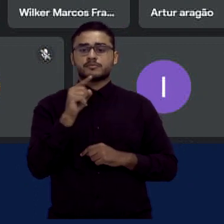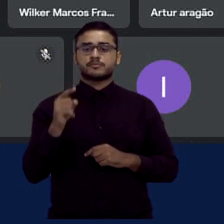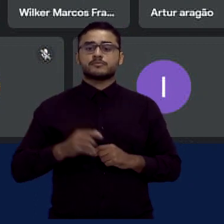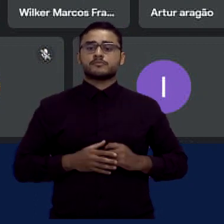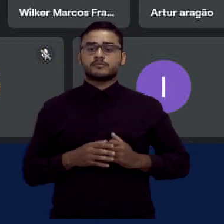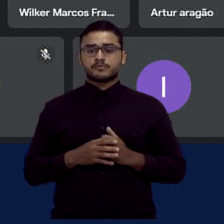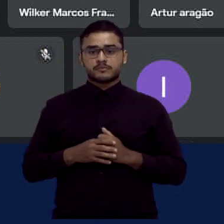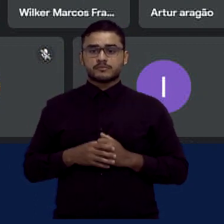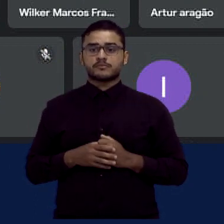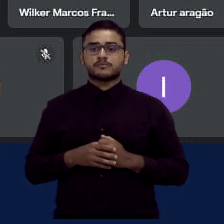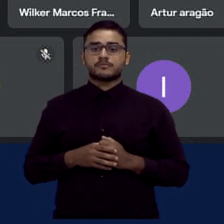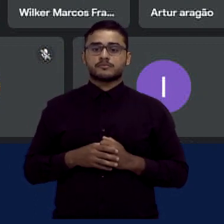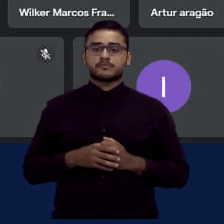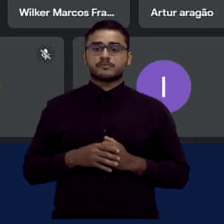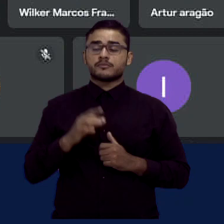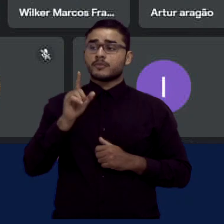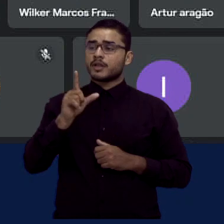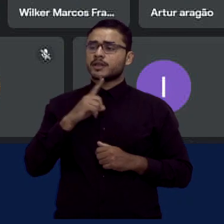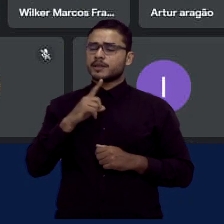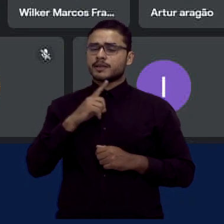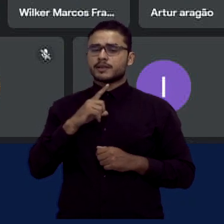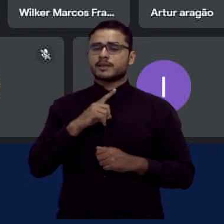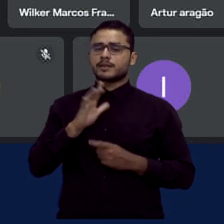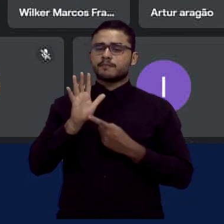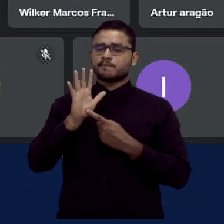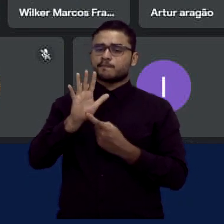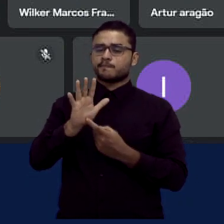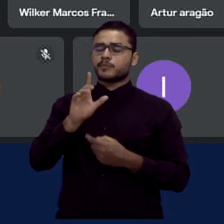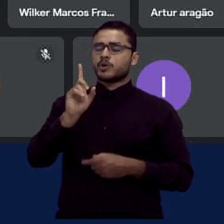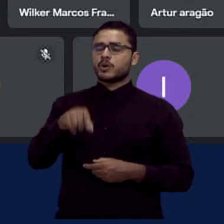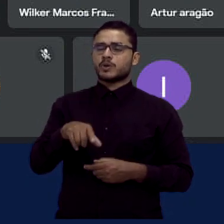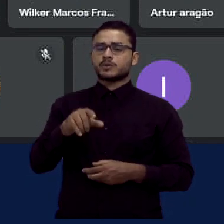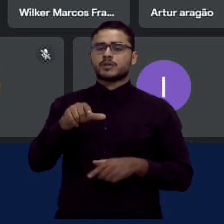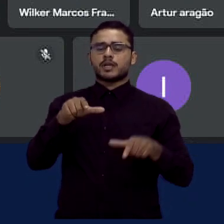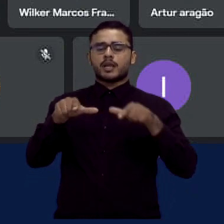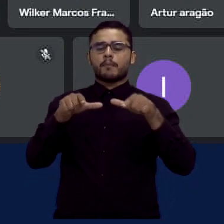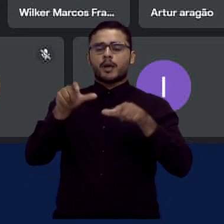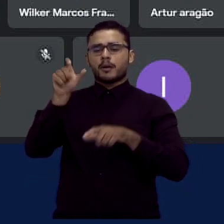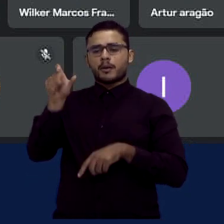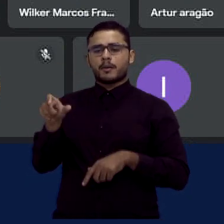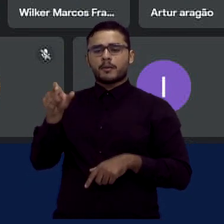se eu bem não me engano, era um trabalho sobre a vida,